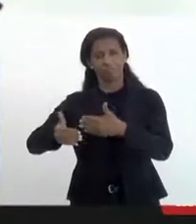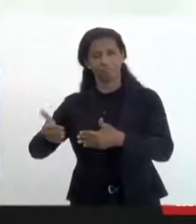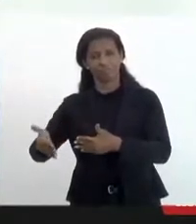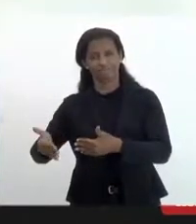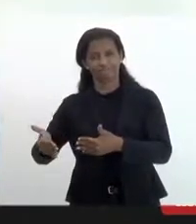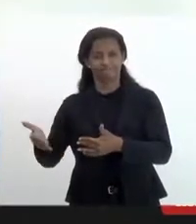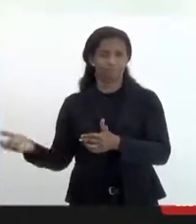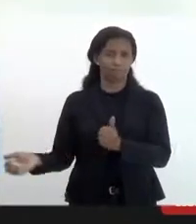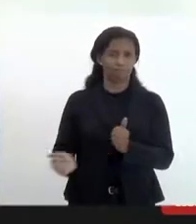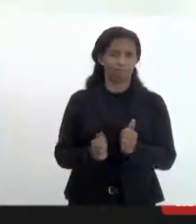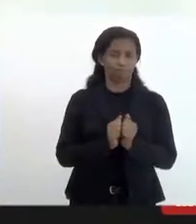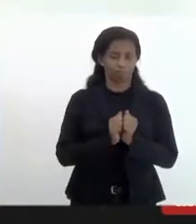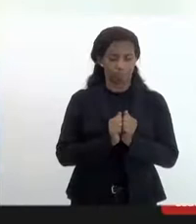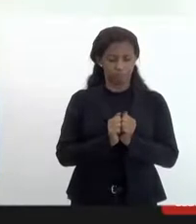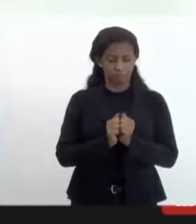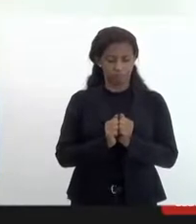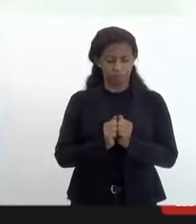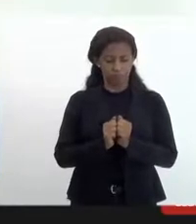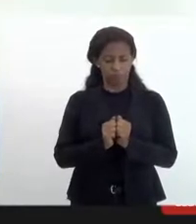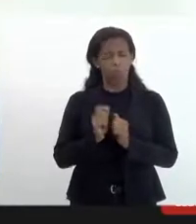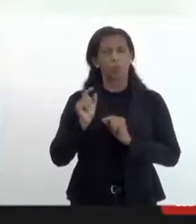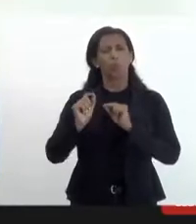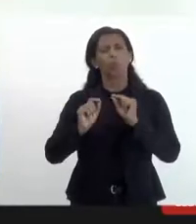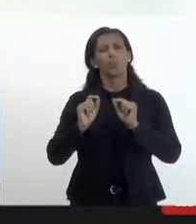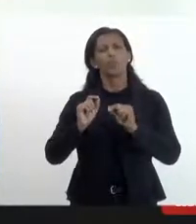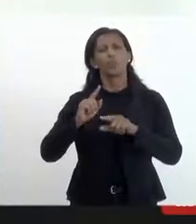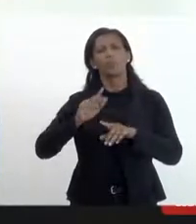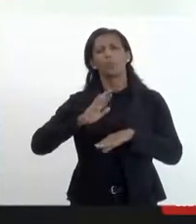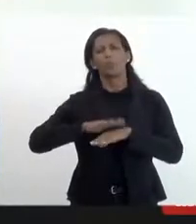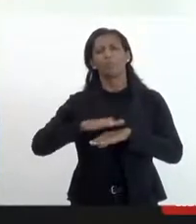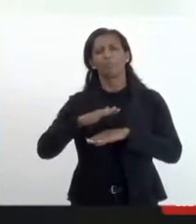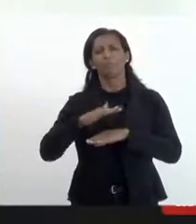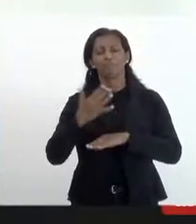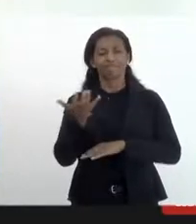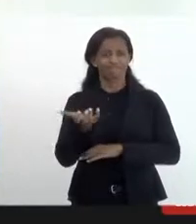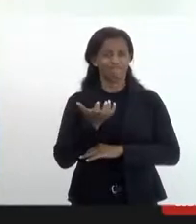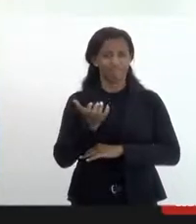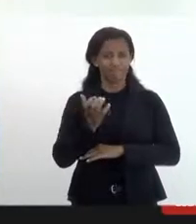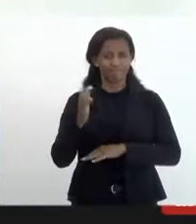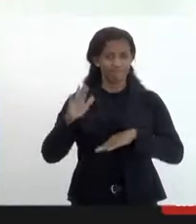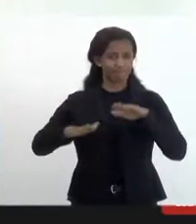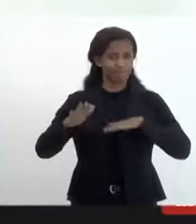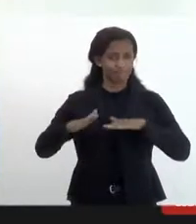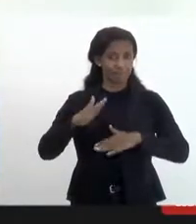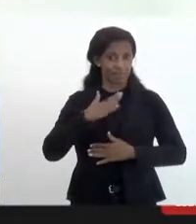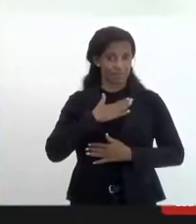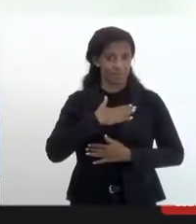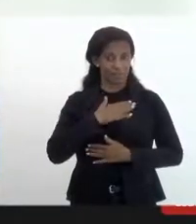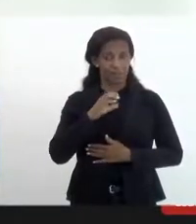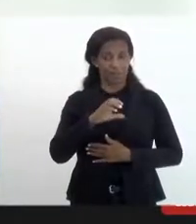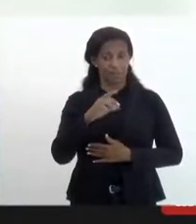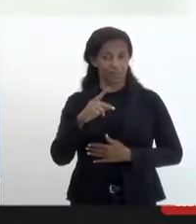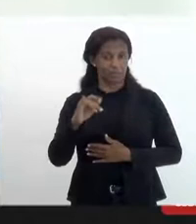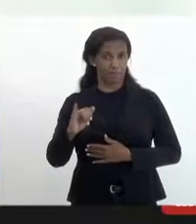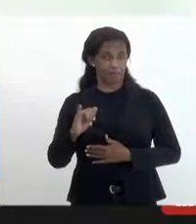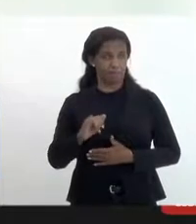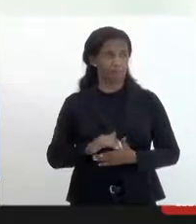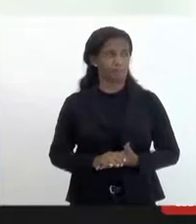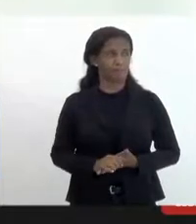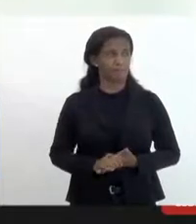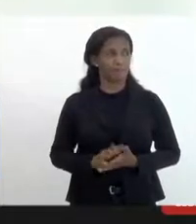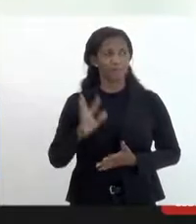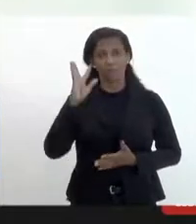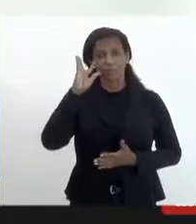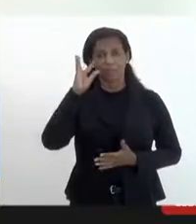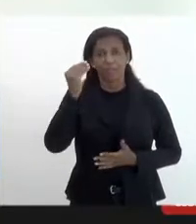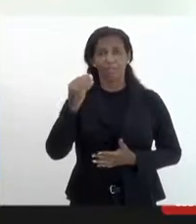conviver. O que eu mais quero, do que dependesse de mim, da CPI, é